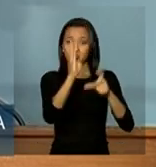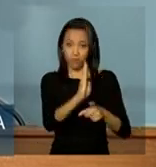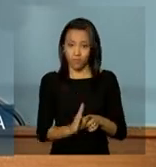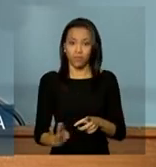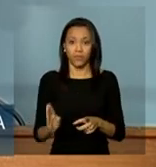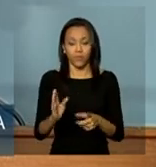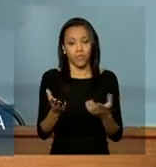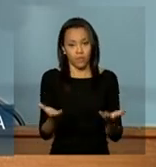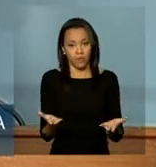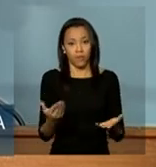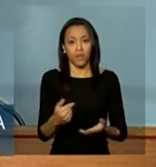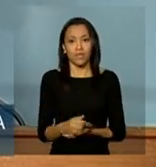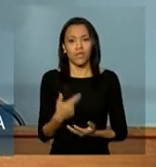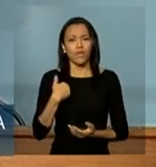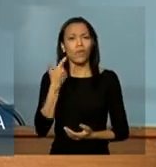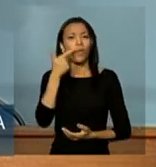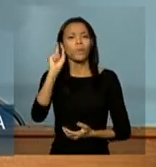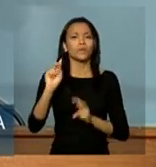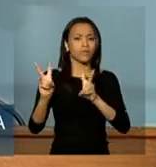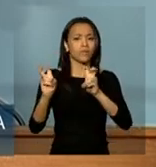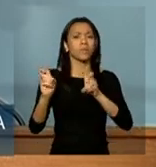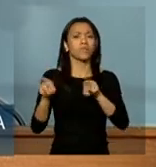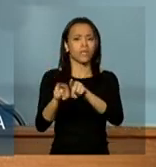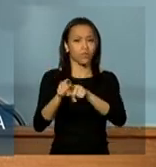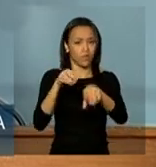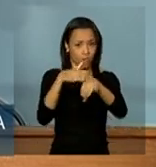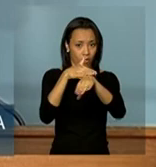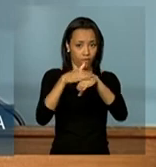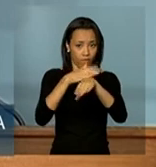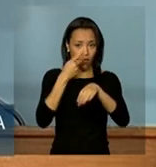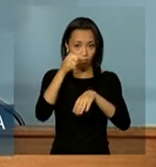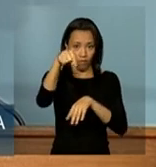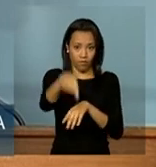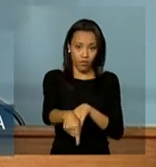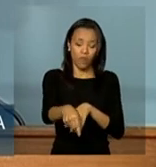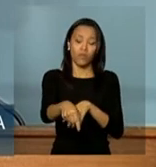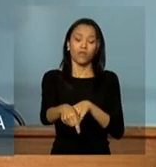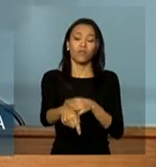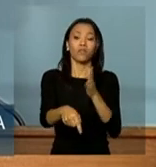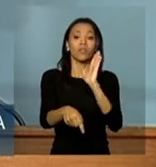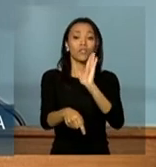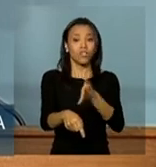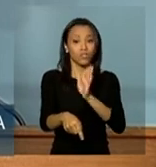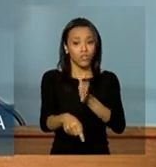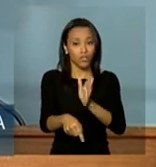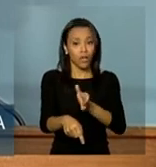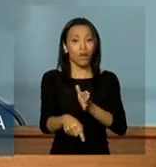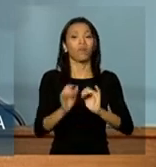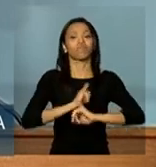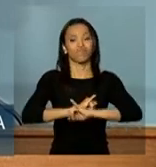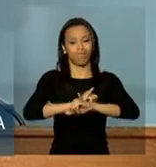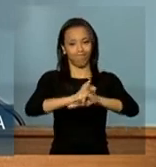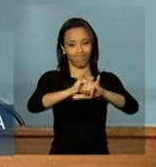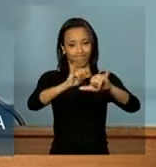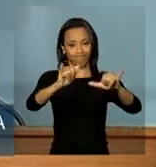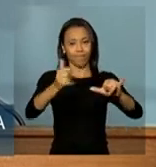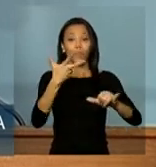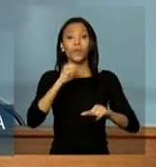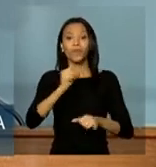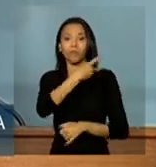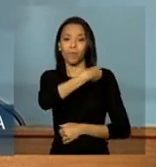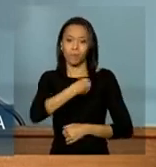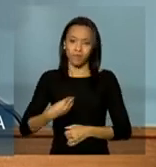Brasil. E aí eu entro numa outra questão, que é essa que foi informada aqui